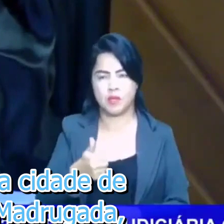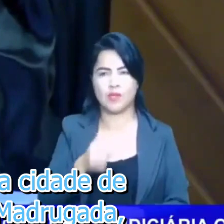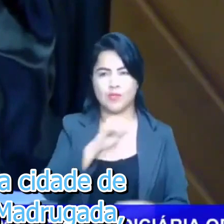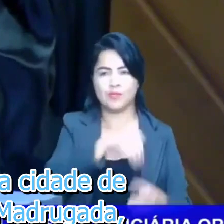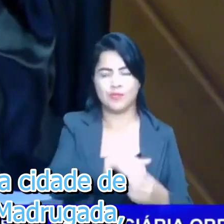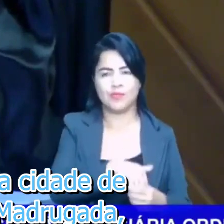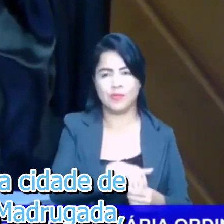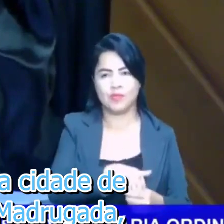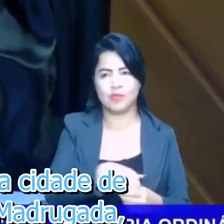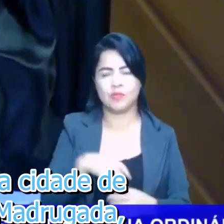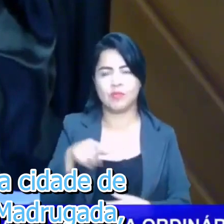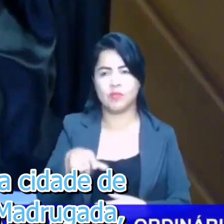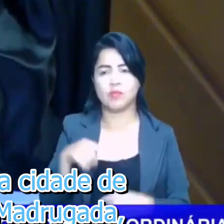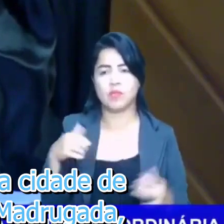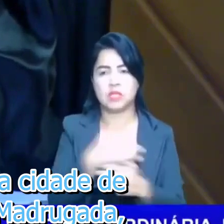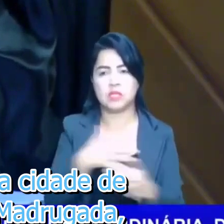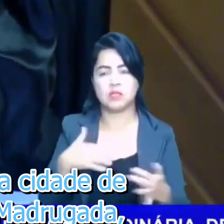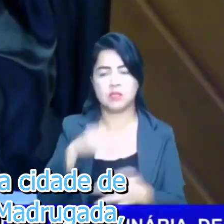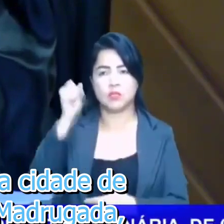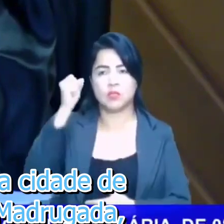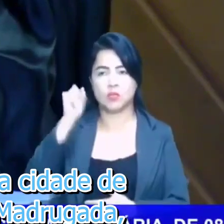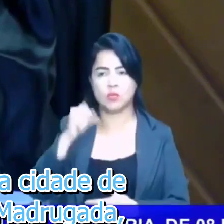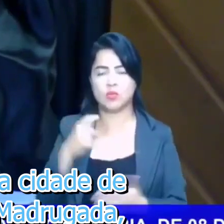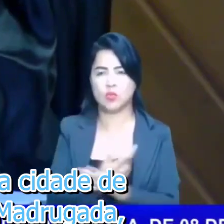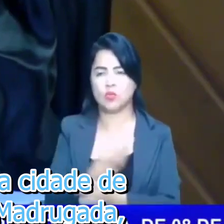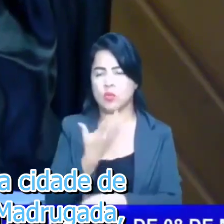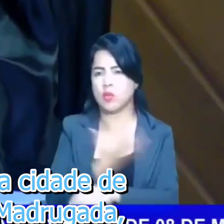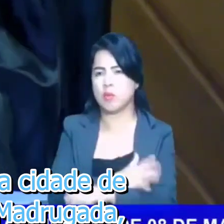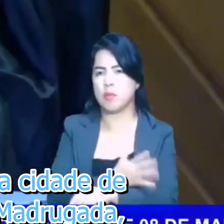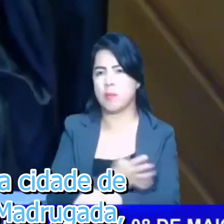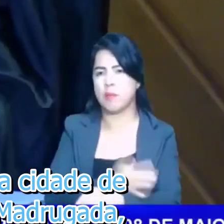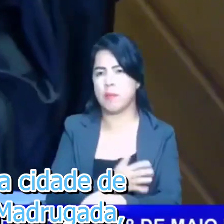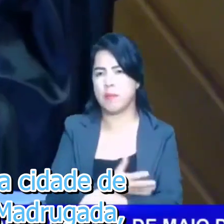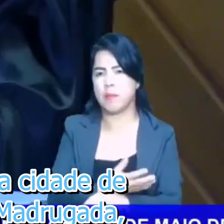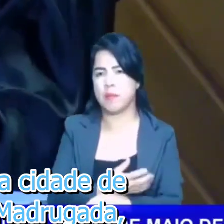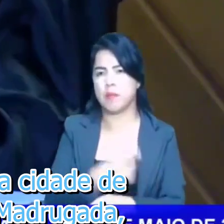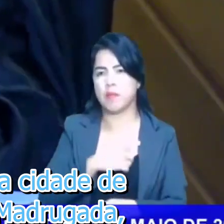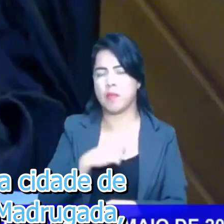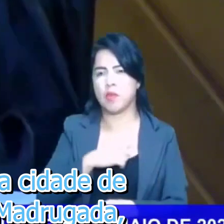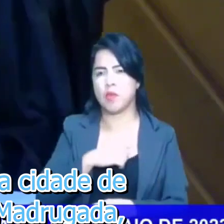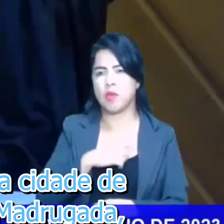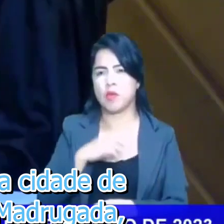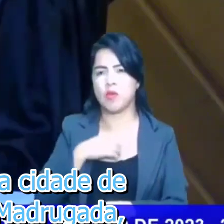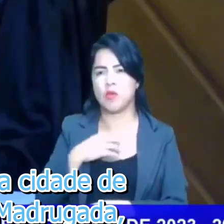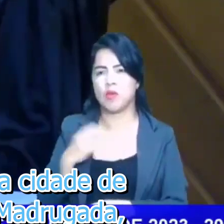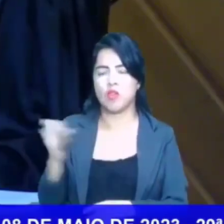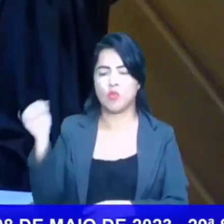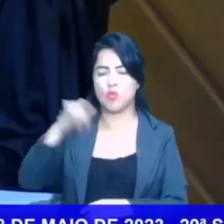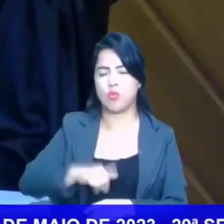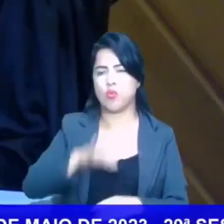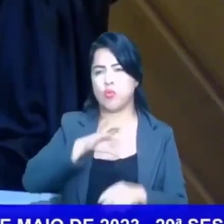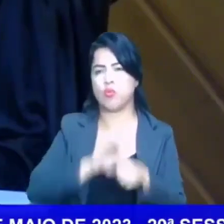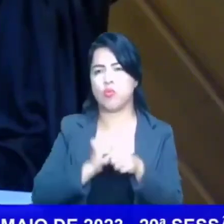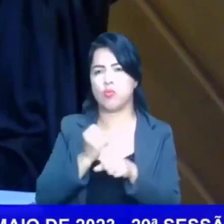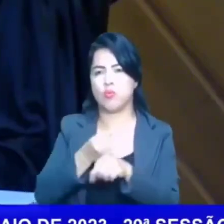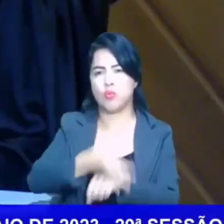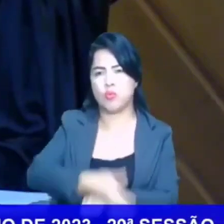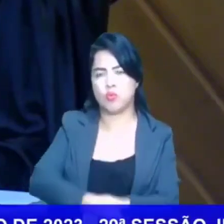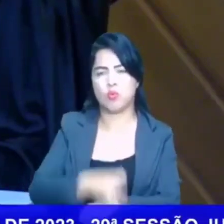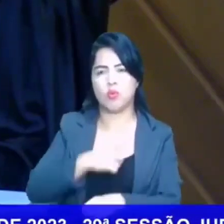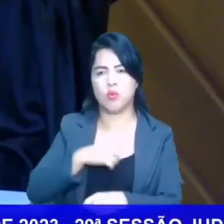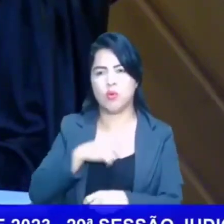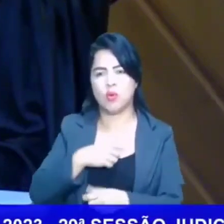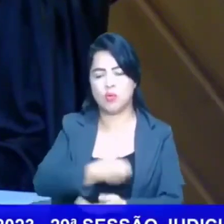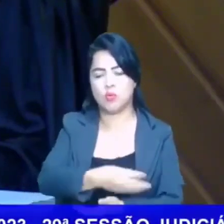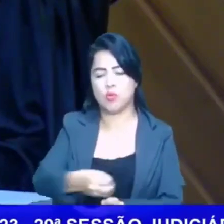gerais, constatou na cidade de Santana a realização da prática conhecida como voo da madrugada, havendo o derramamento de material